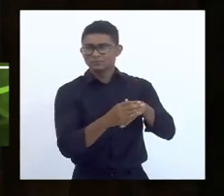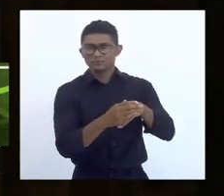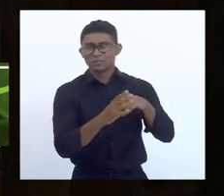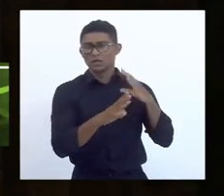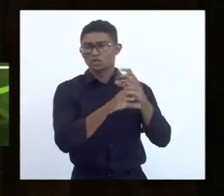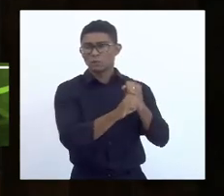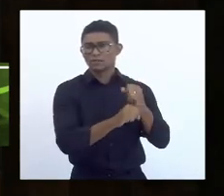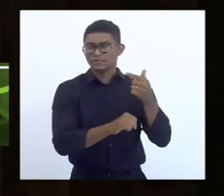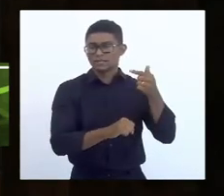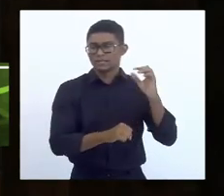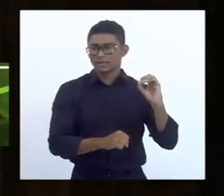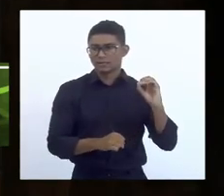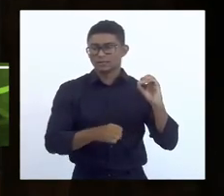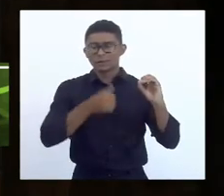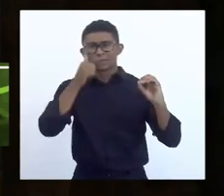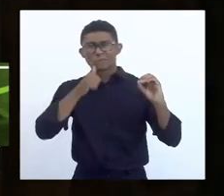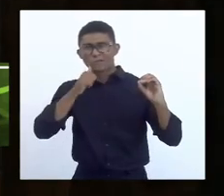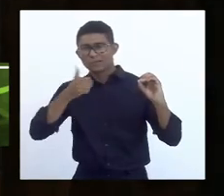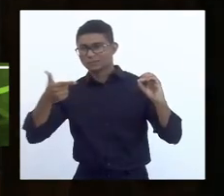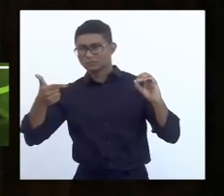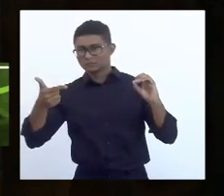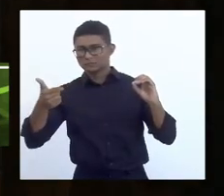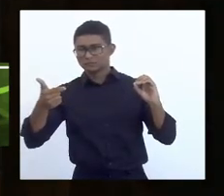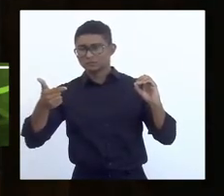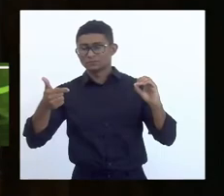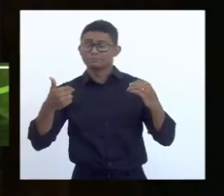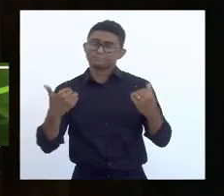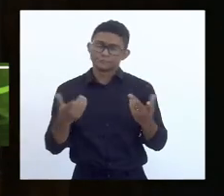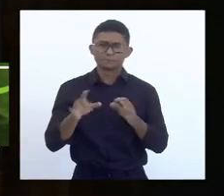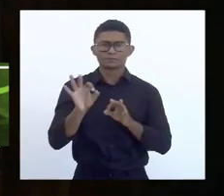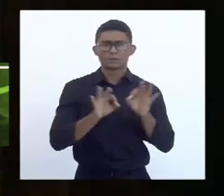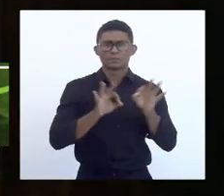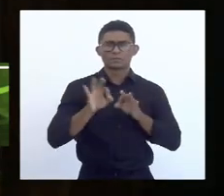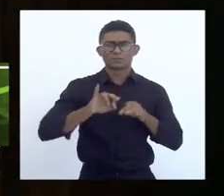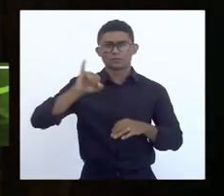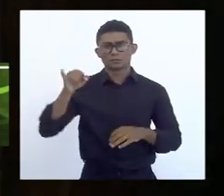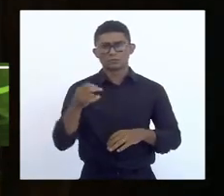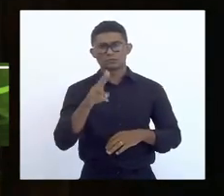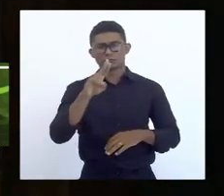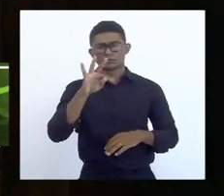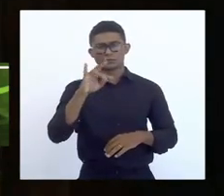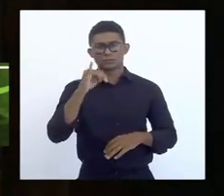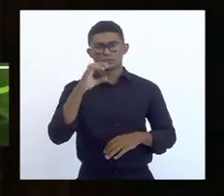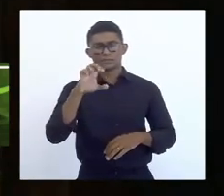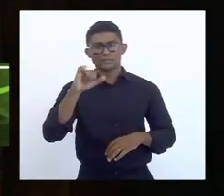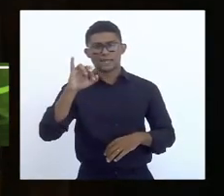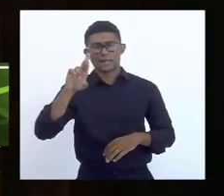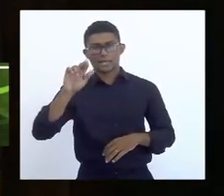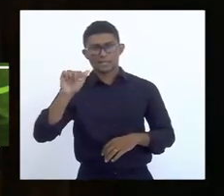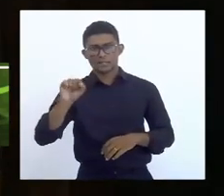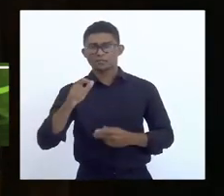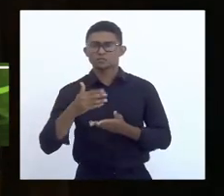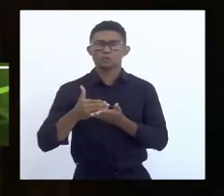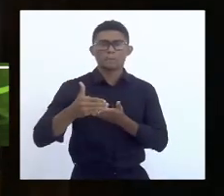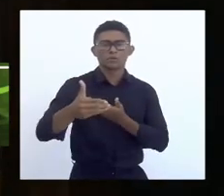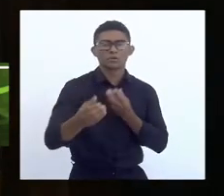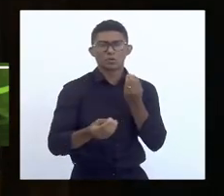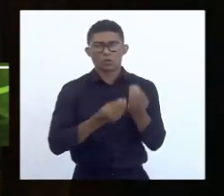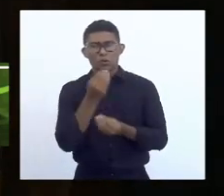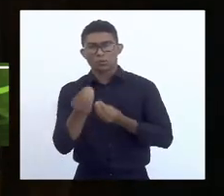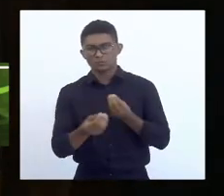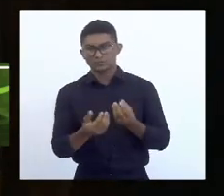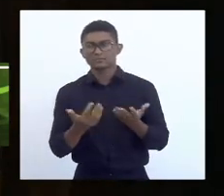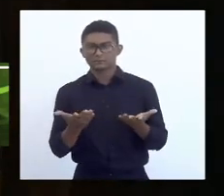casa. O projeto Justiceiras, ele surgiu da necessidade das mulheres serem